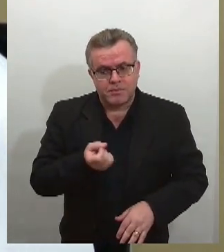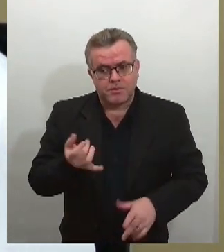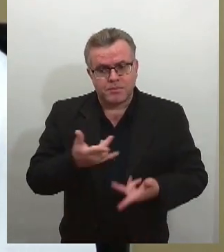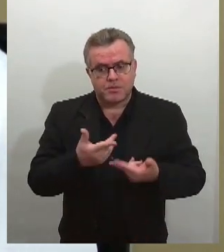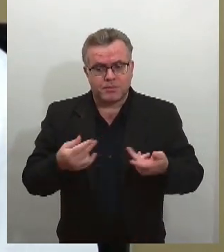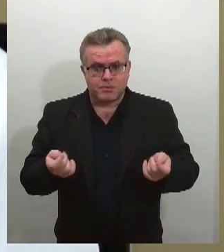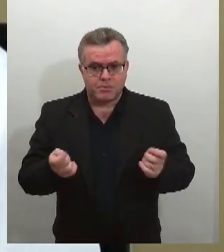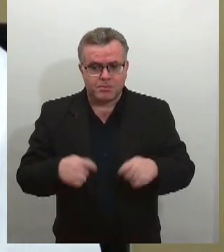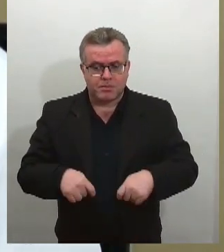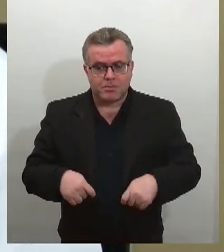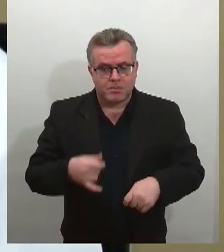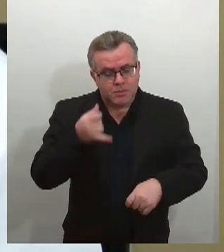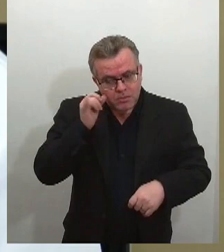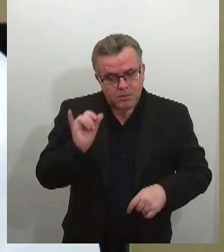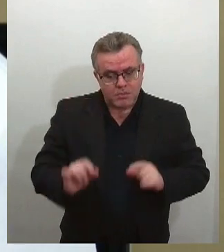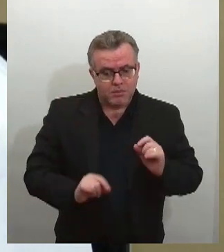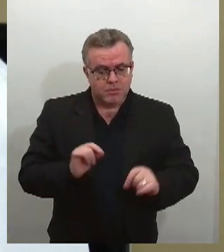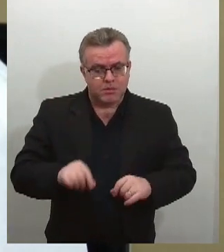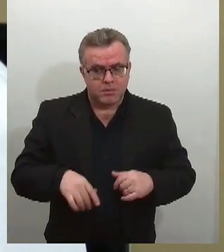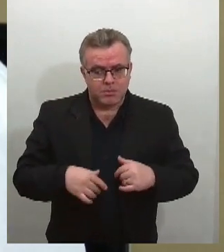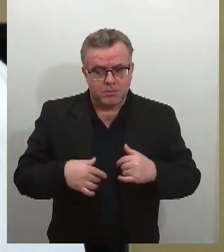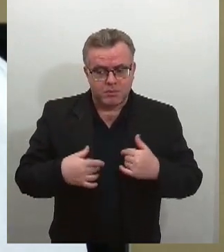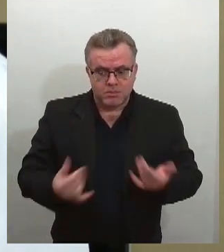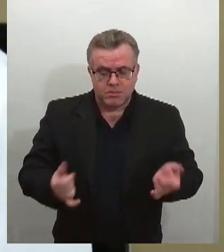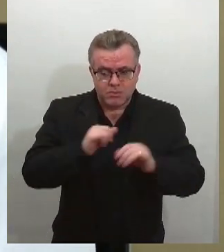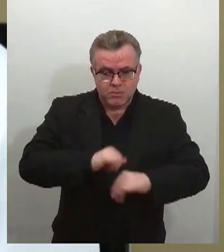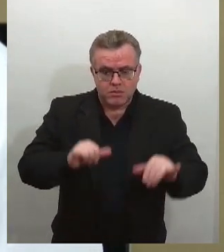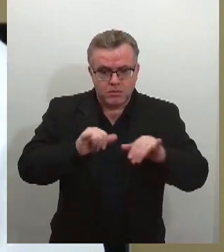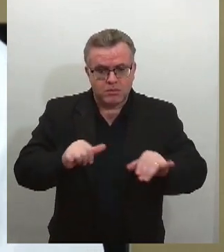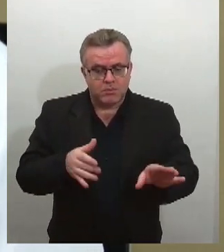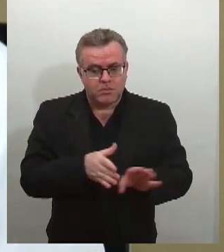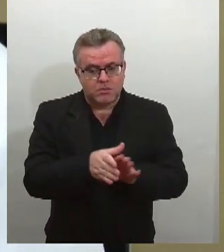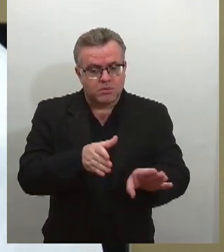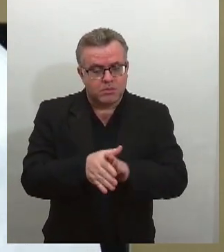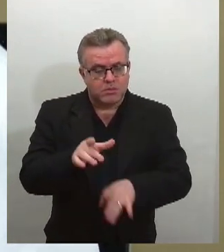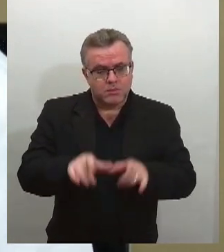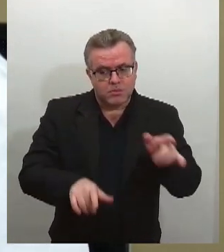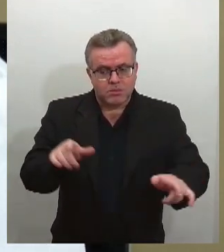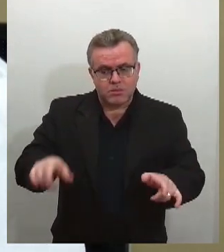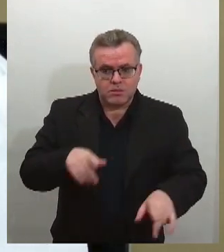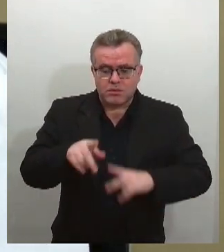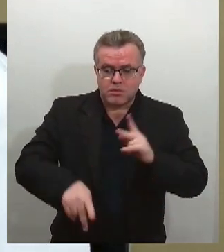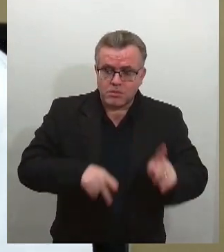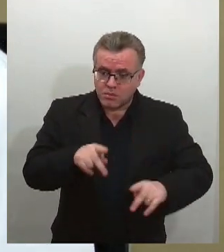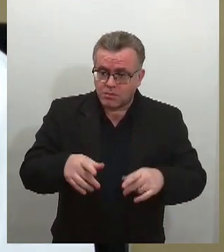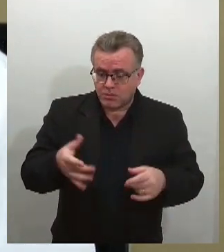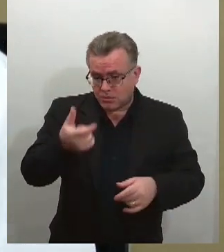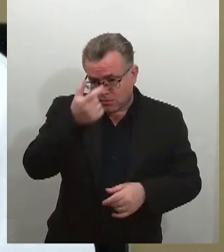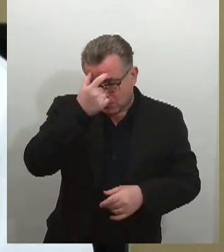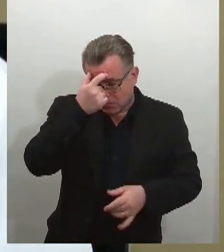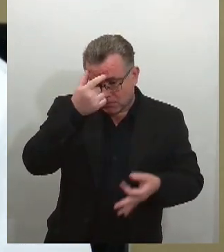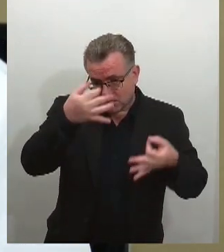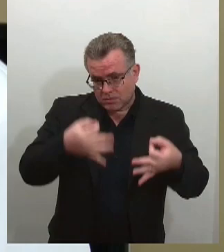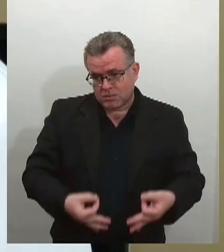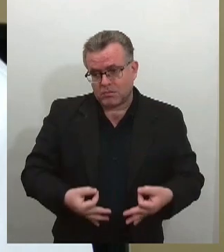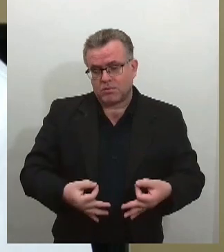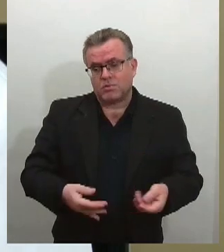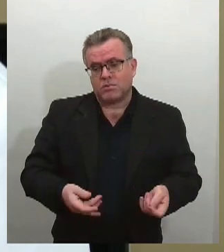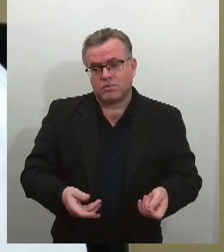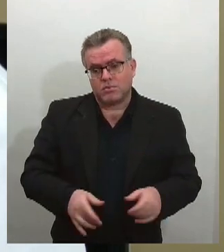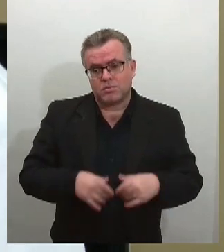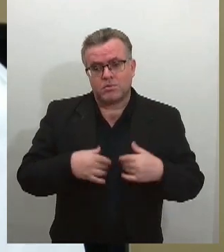Então, a data é para chamar a atenção da população, para ter uma conscientização melhor do que é a trombose, qual é a